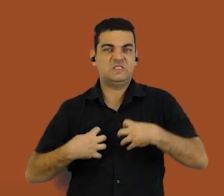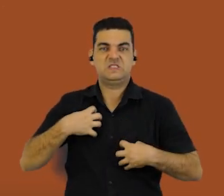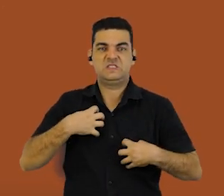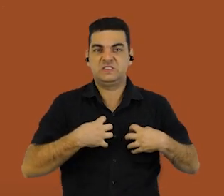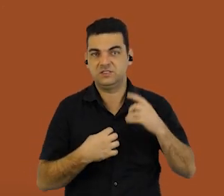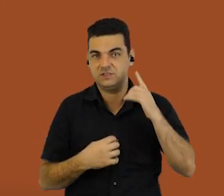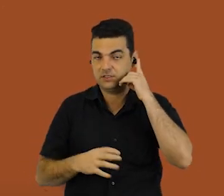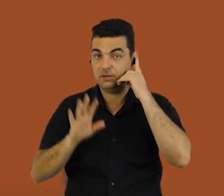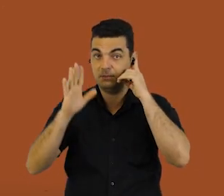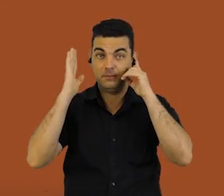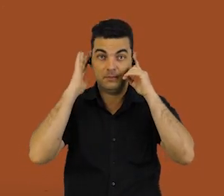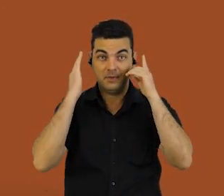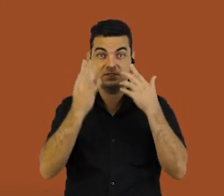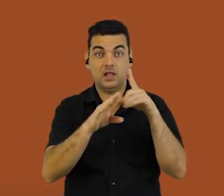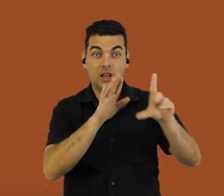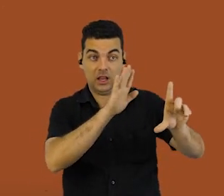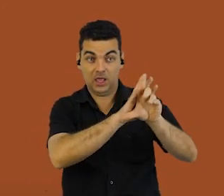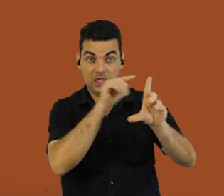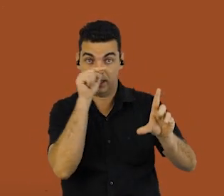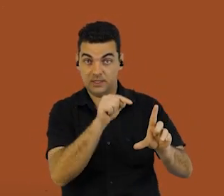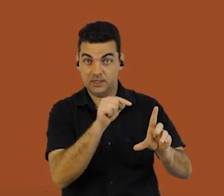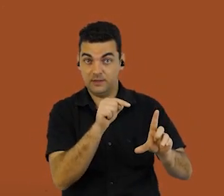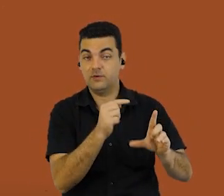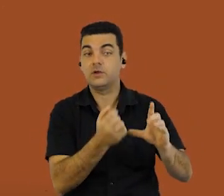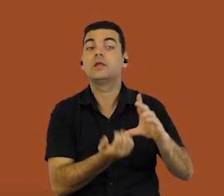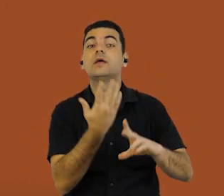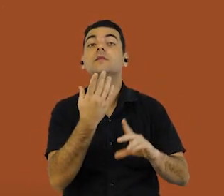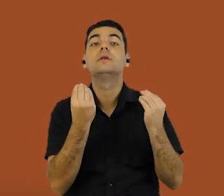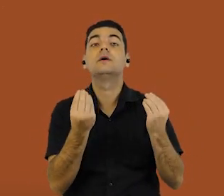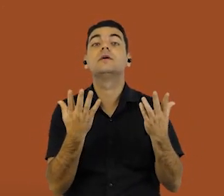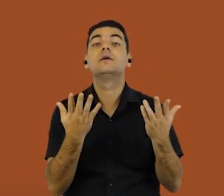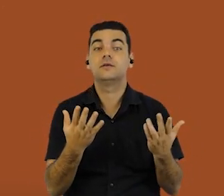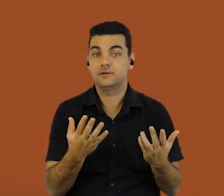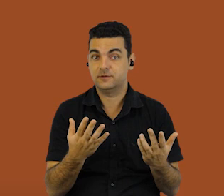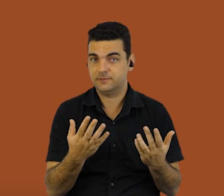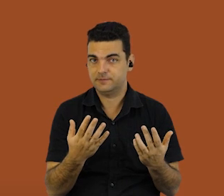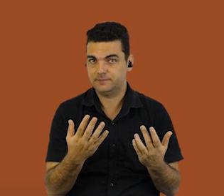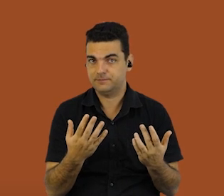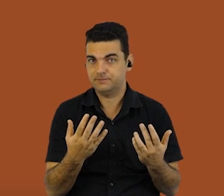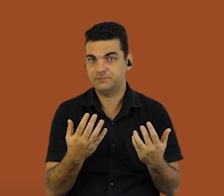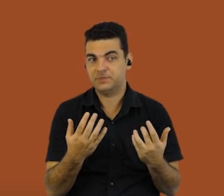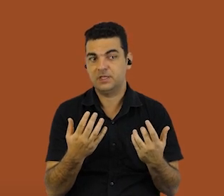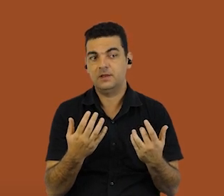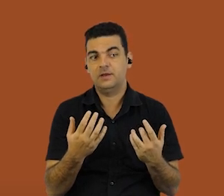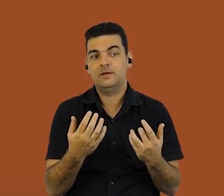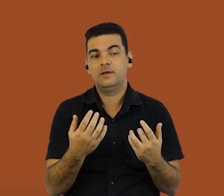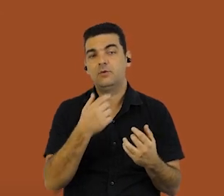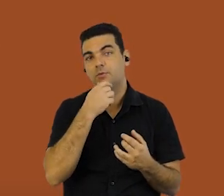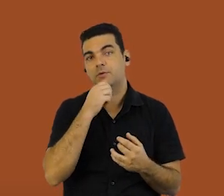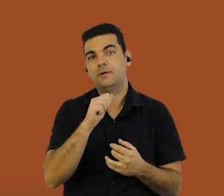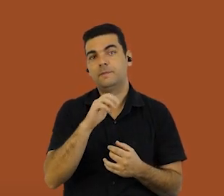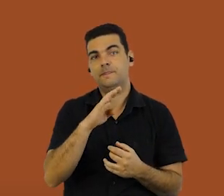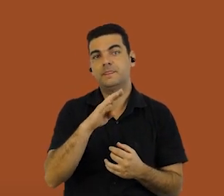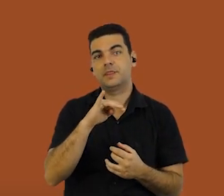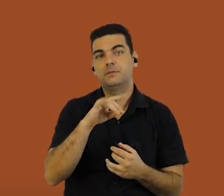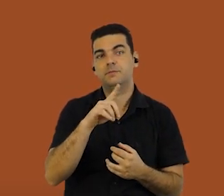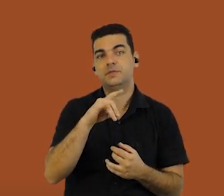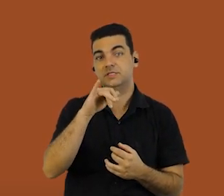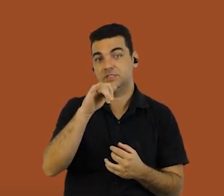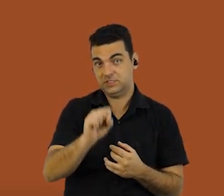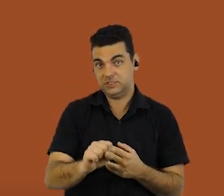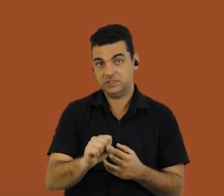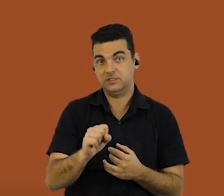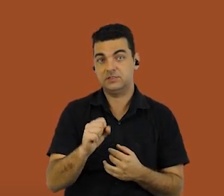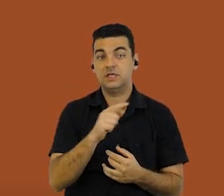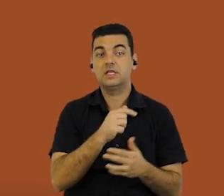Mas a lei, ela foi, na época, pelo que eu entendi, foi Abdias do Nascimento, que era senador